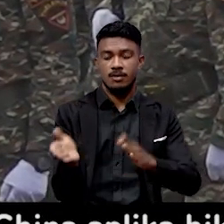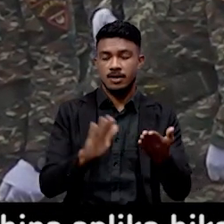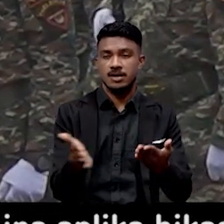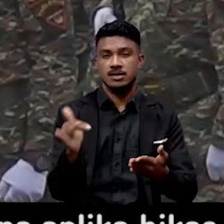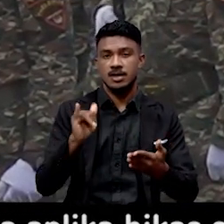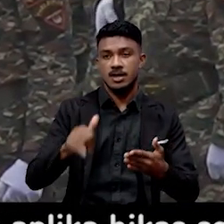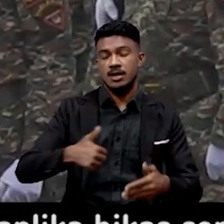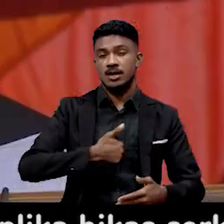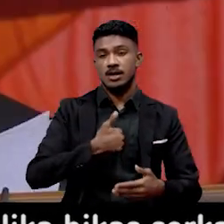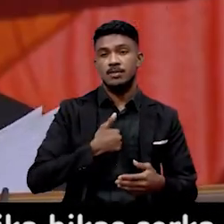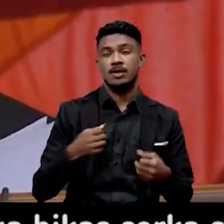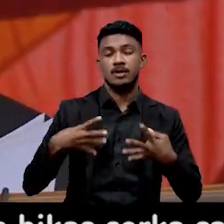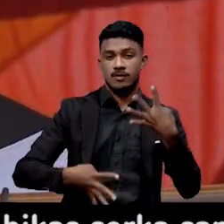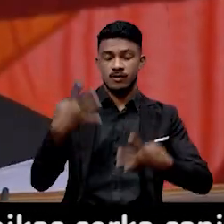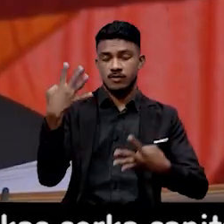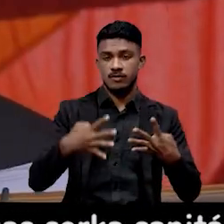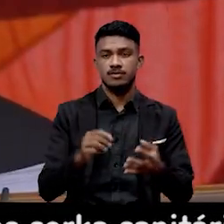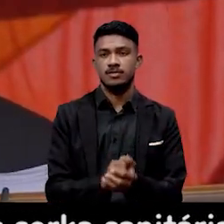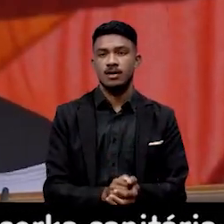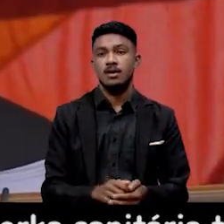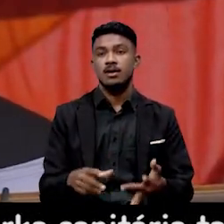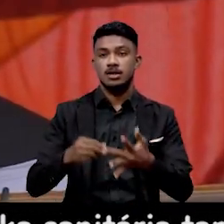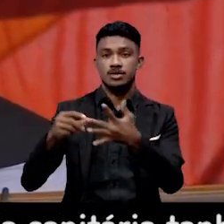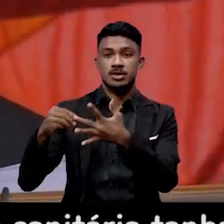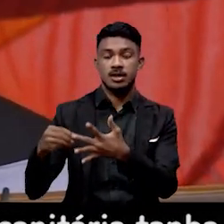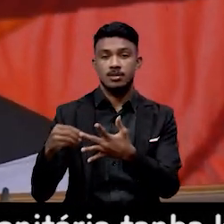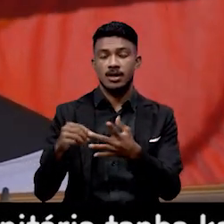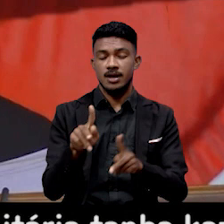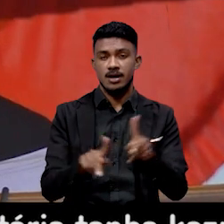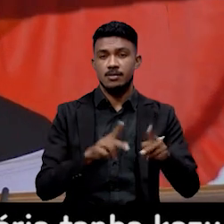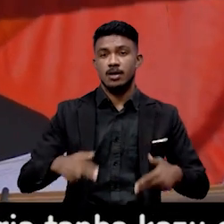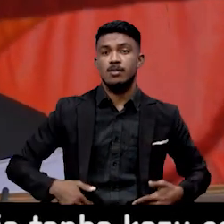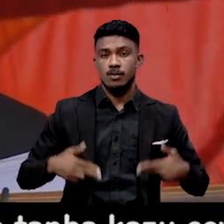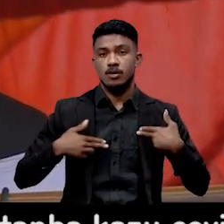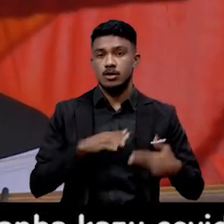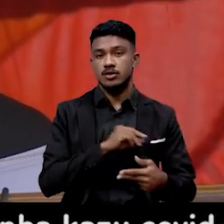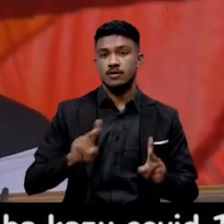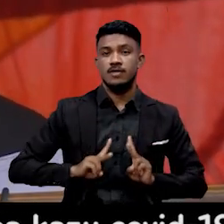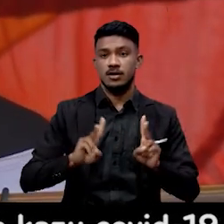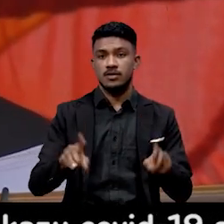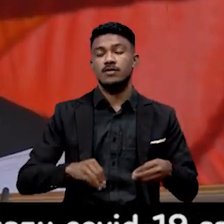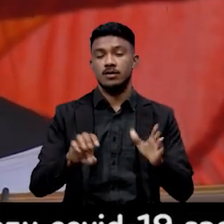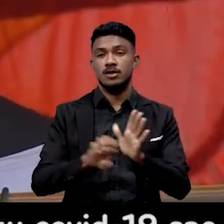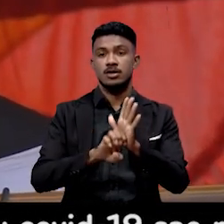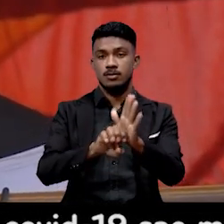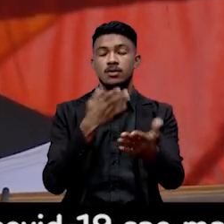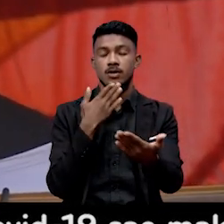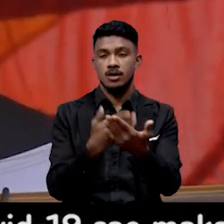libertação. Atara kalo apelo especial ba combatente sobrevivente sira, atu sa exemplo dia ba compatriota